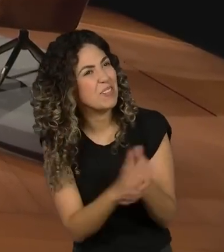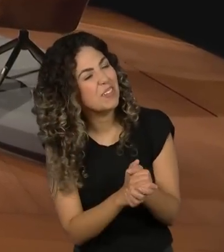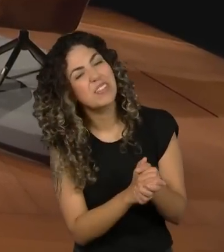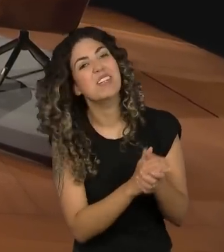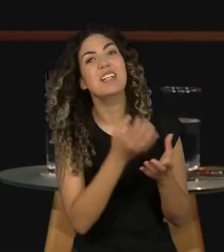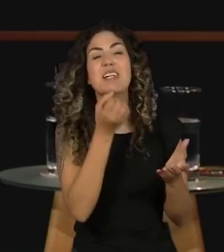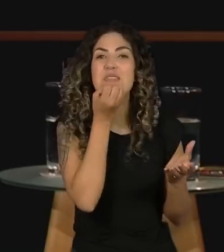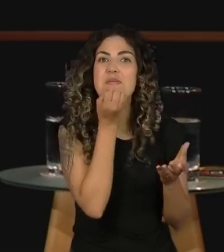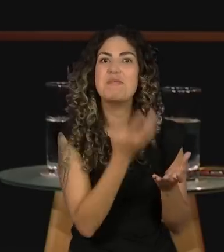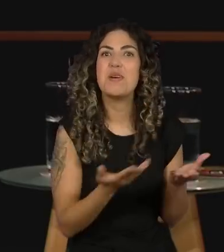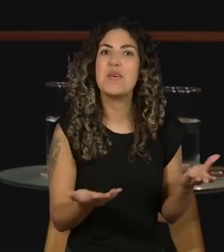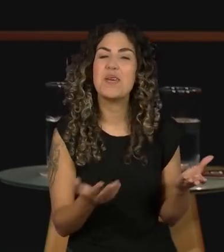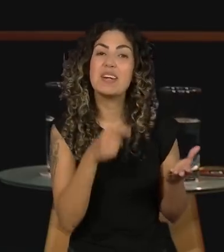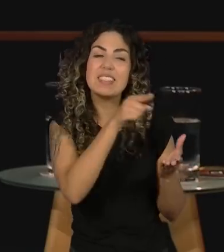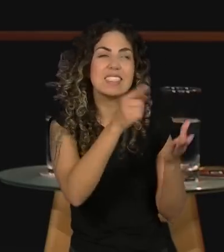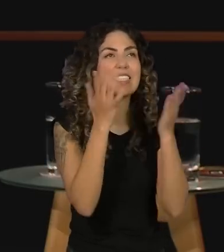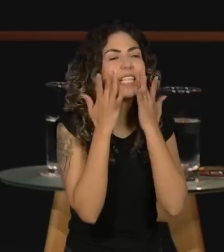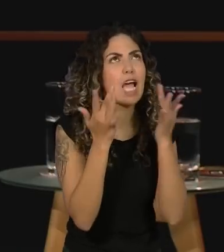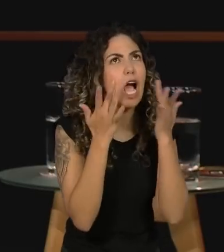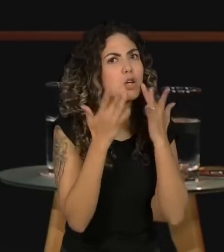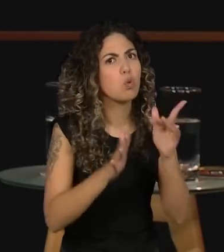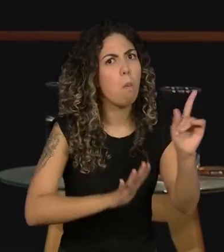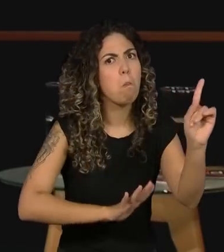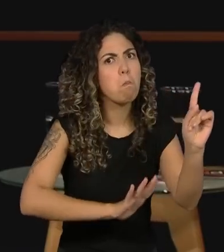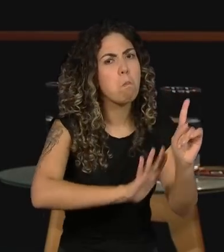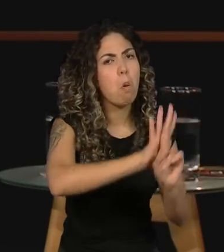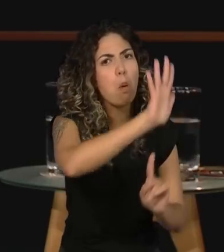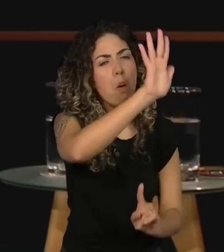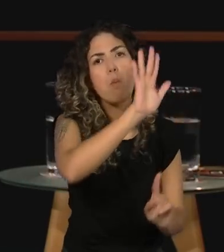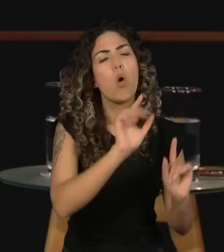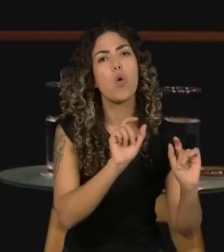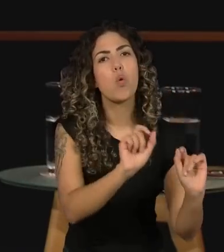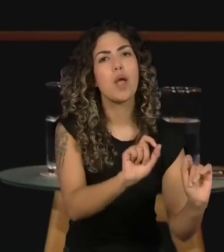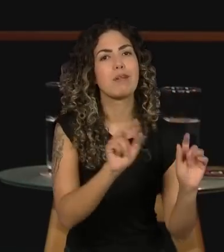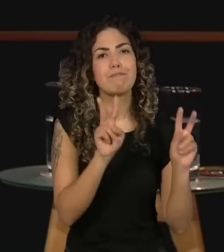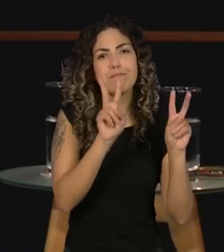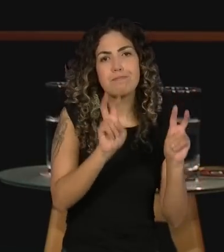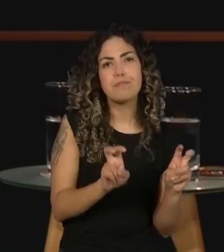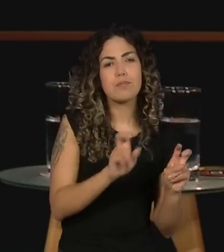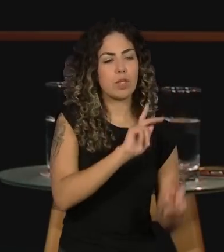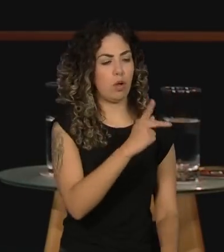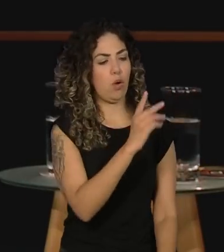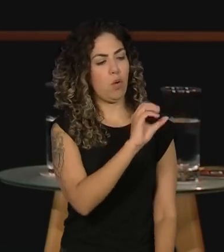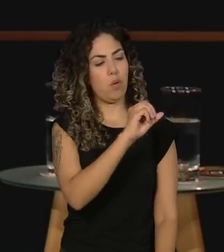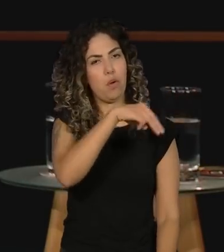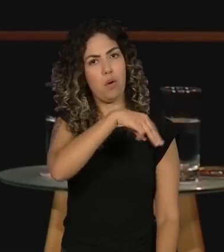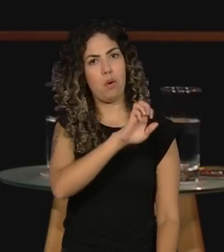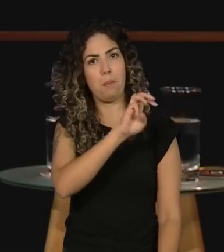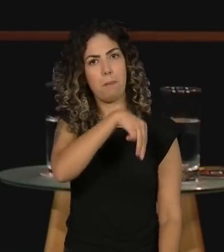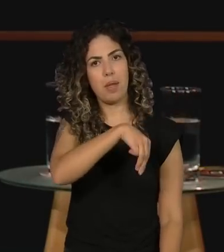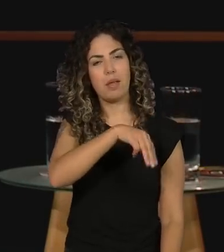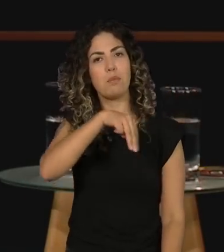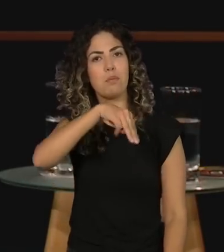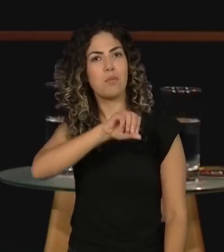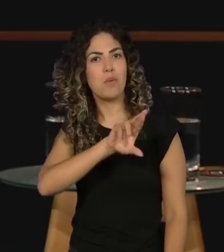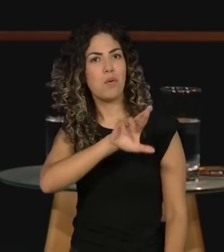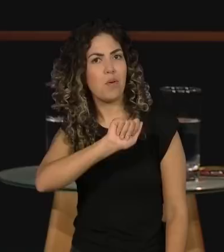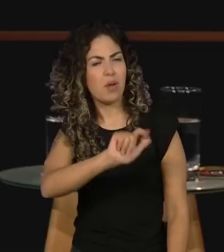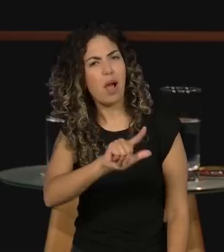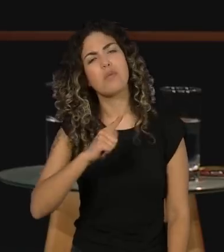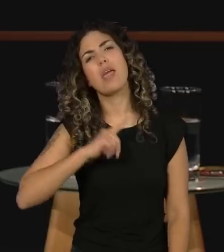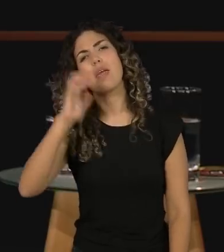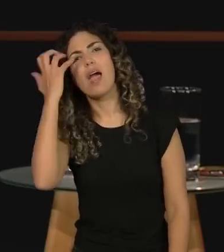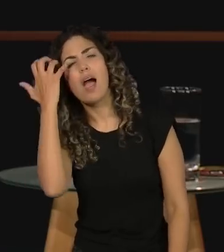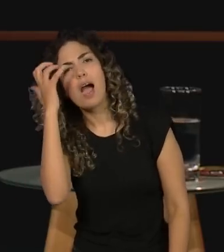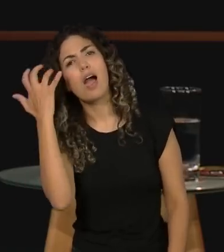programa citando o seu espetáculo de maior sucesso, que é Alma Imoral, esse fenômeno raro do teatro, e já foi